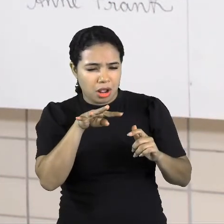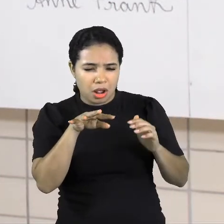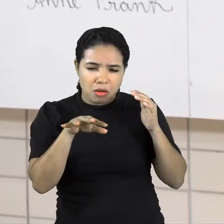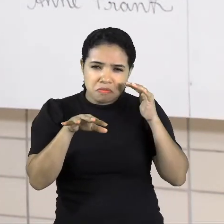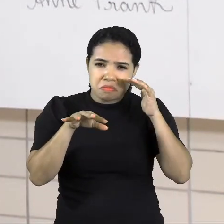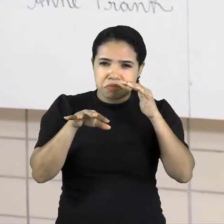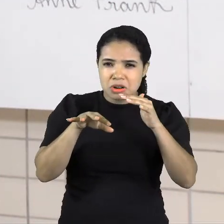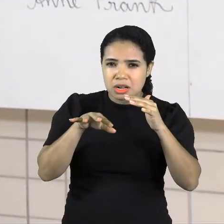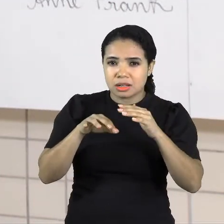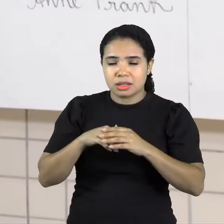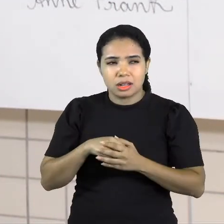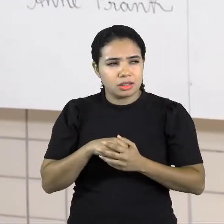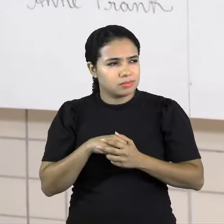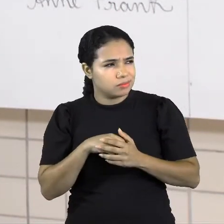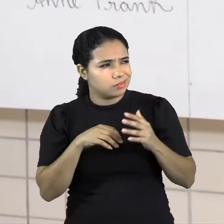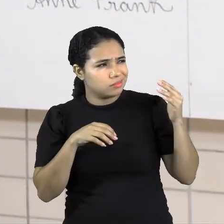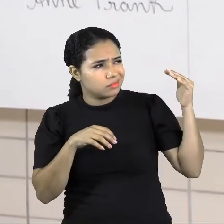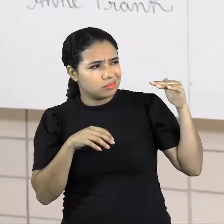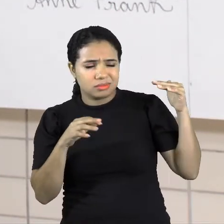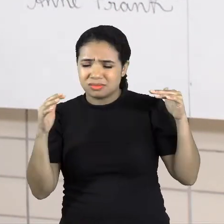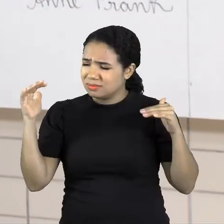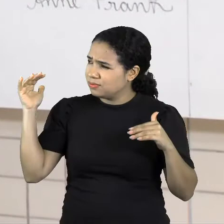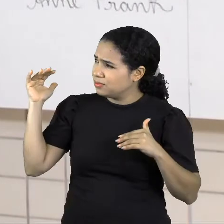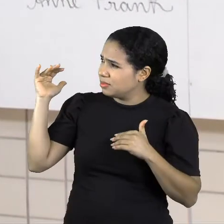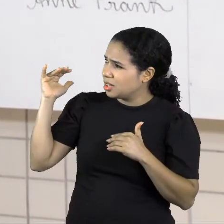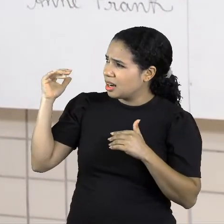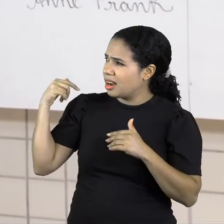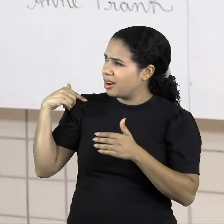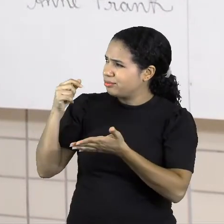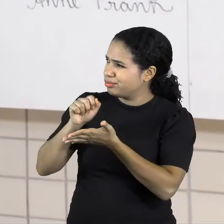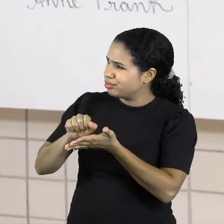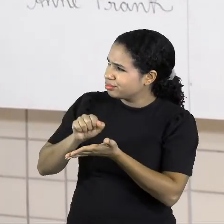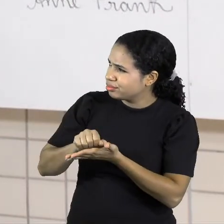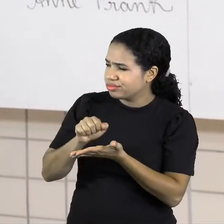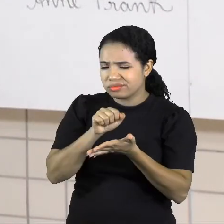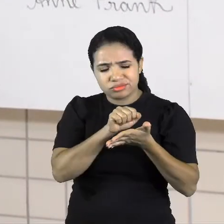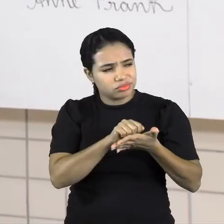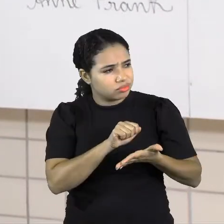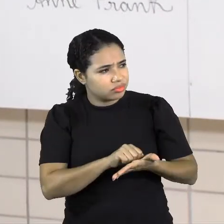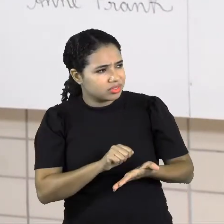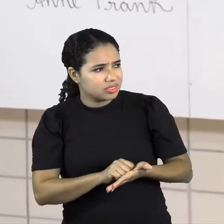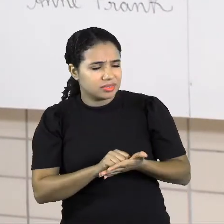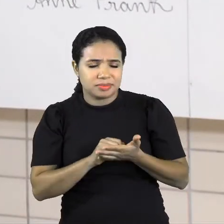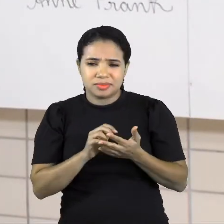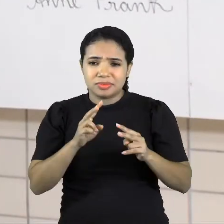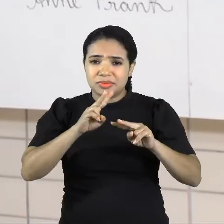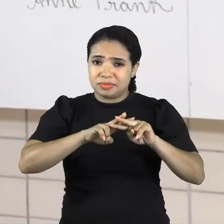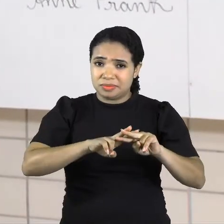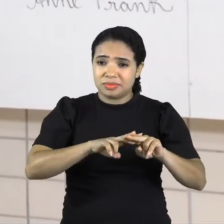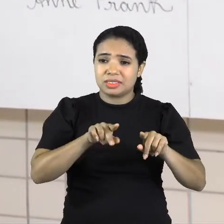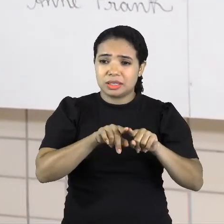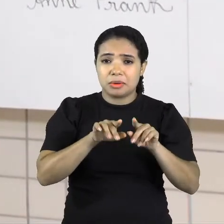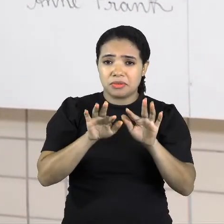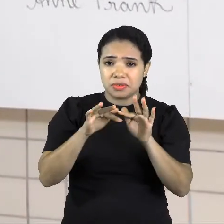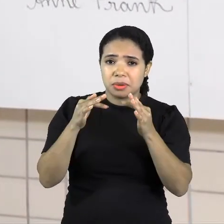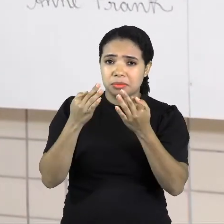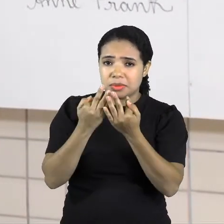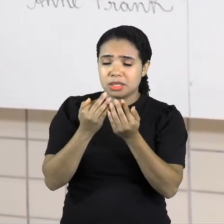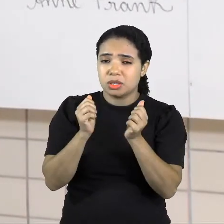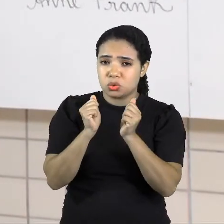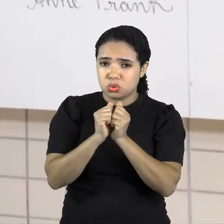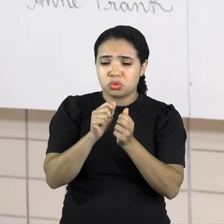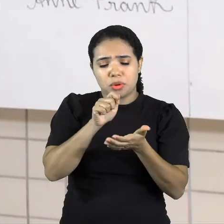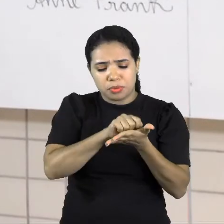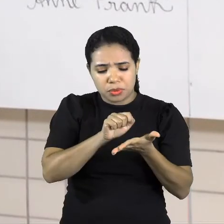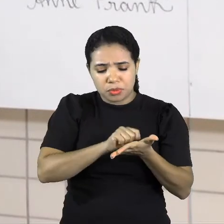vai descrever todas as pessoas que ficaram exiladas, escondidas lá com ela. A família dela teve outras pessoas que vocês vão